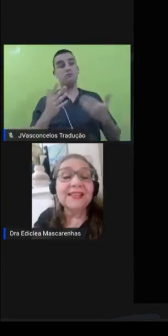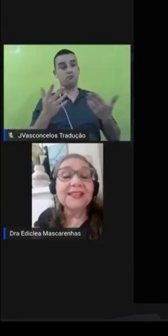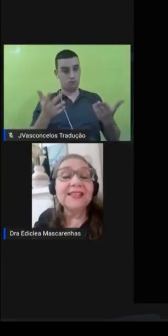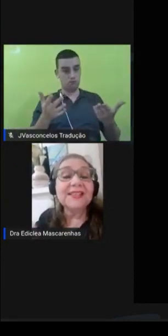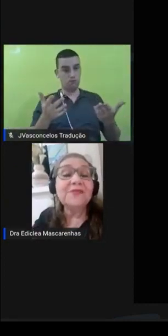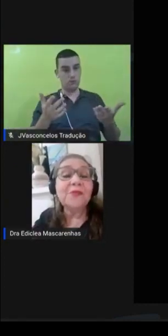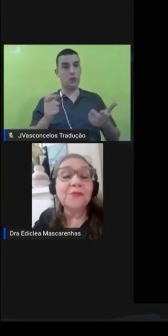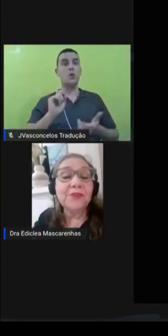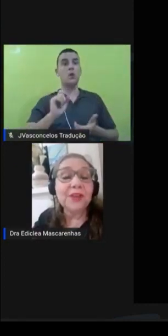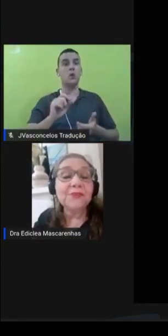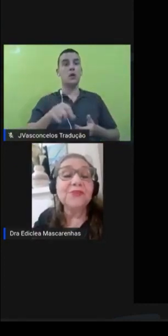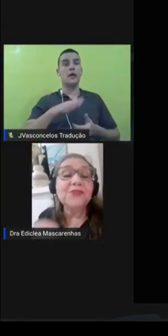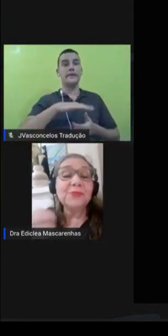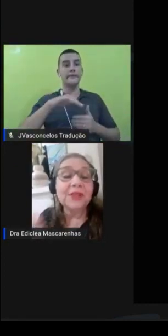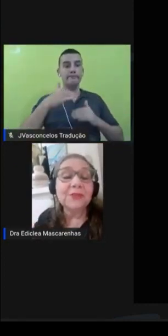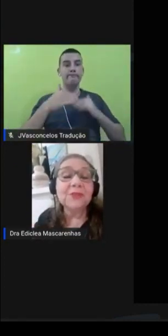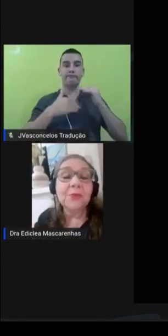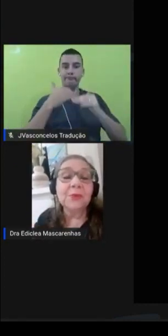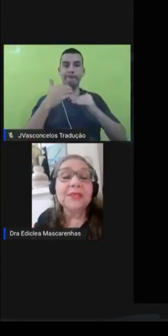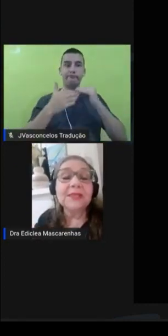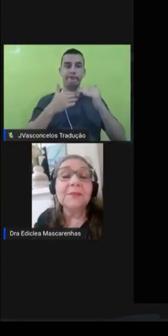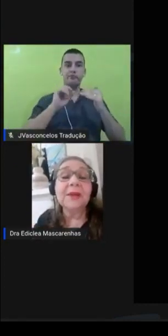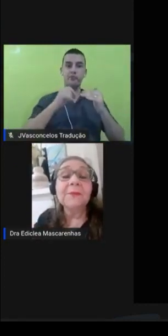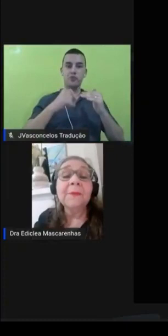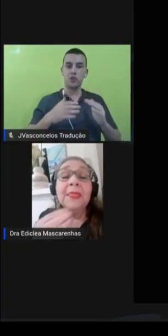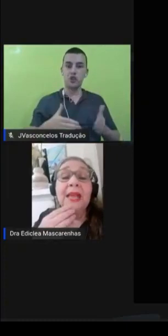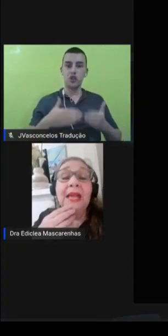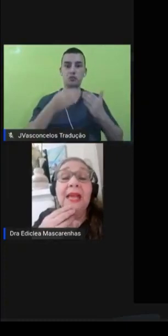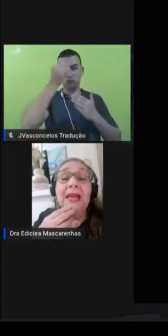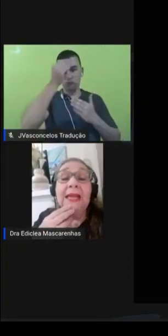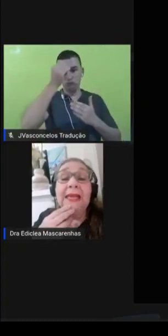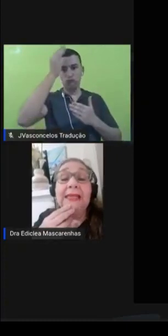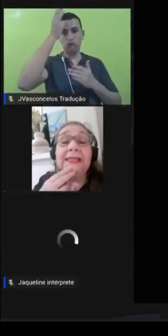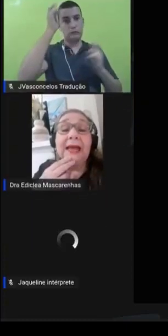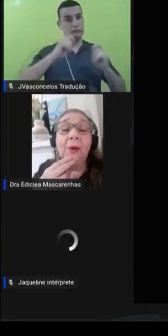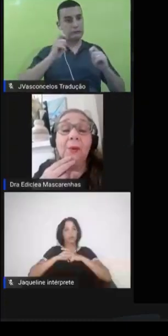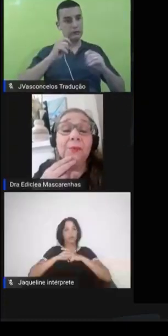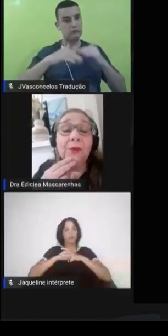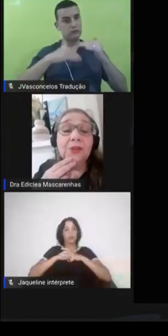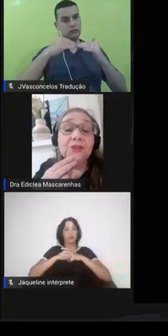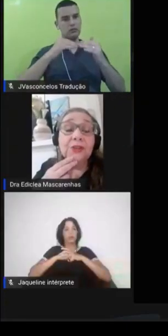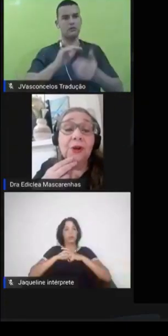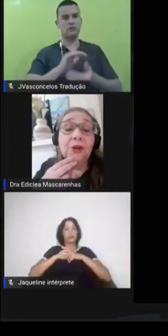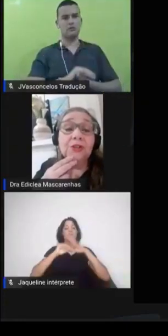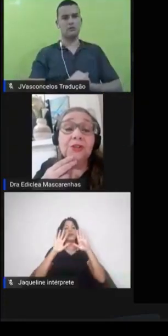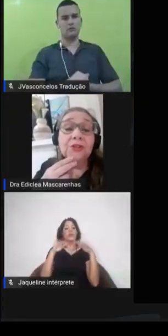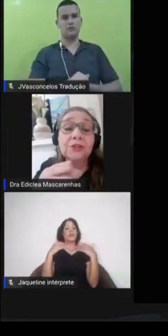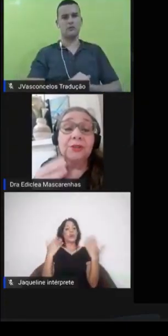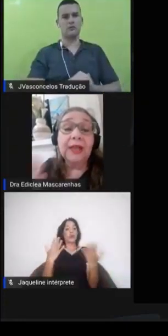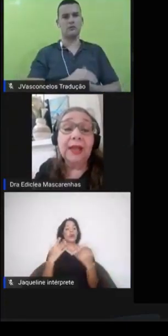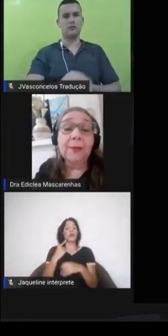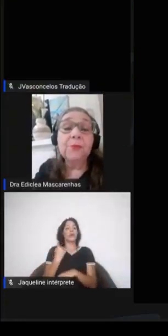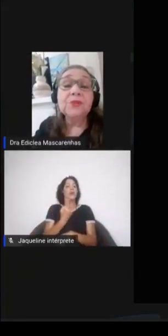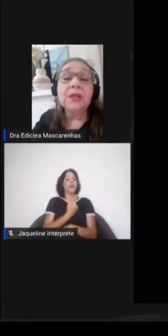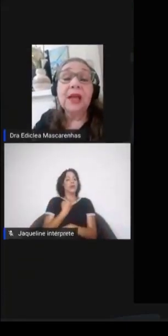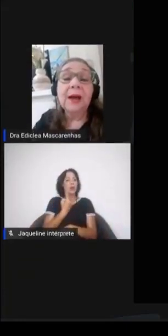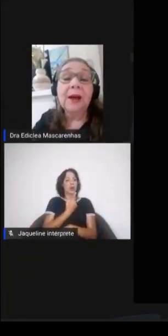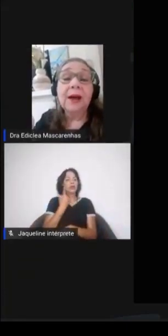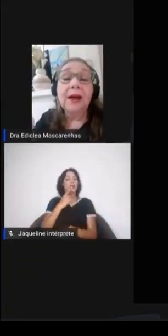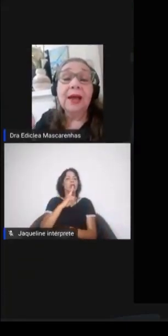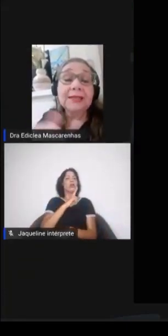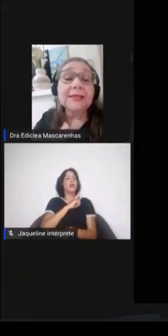se desenvolvendo, estimulando seu conhecimento. Então, nós